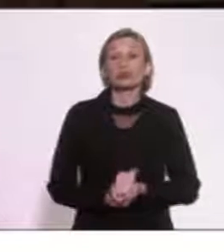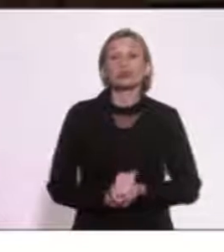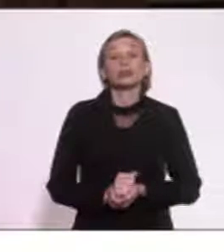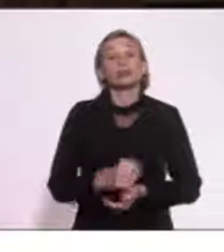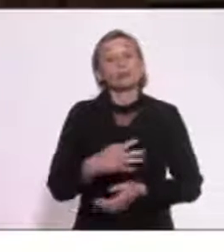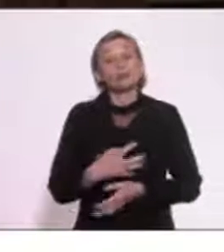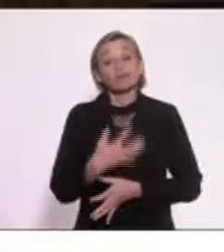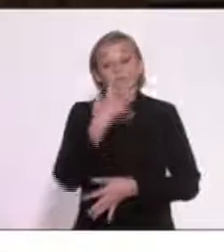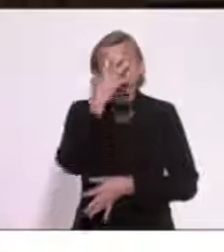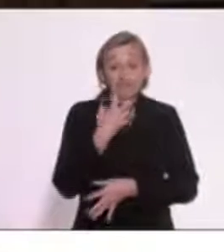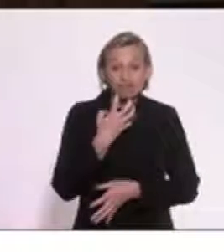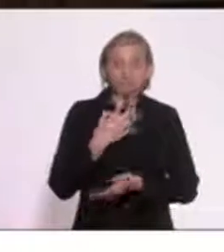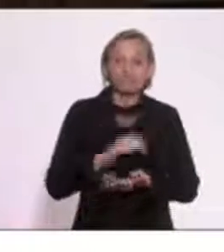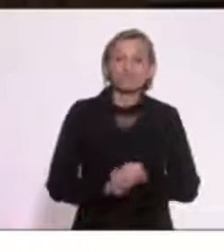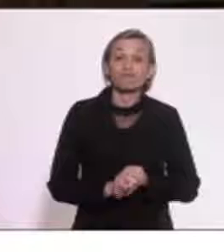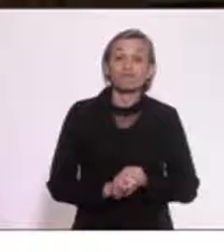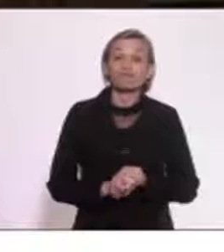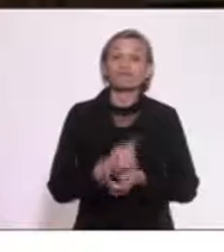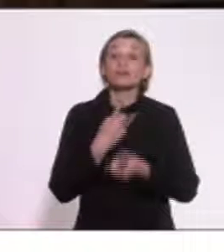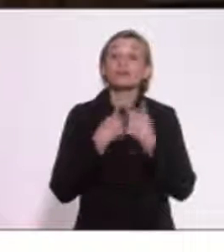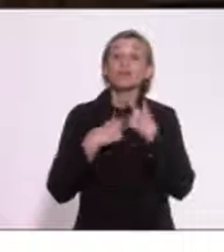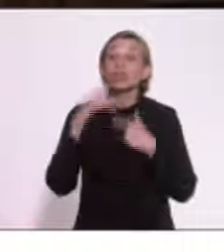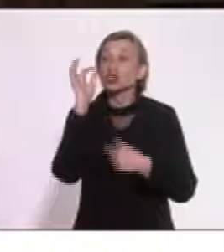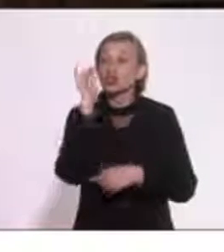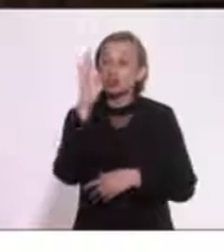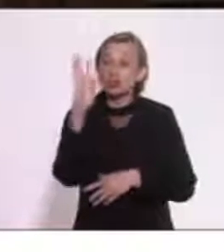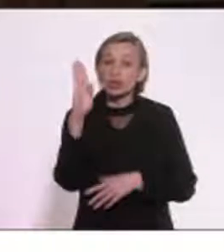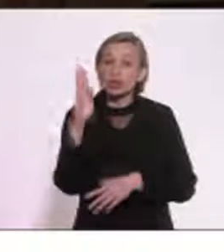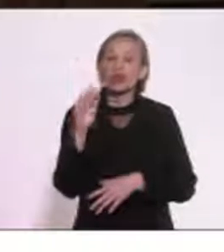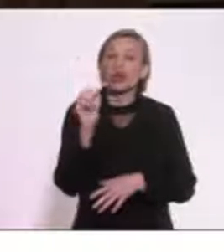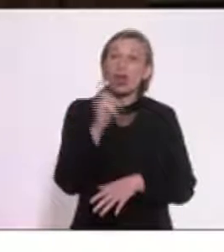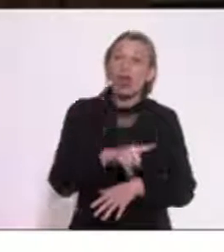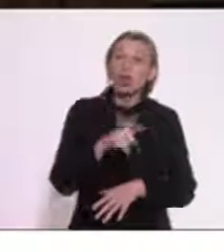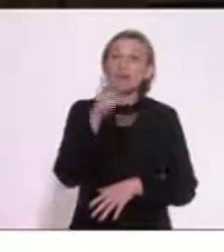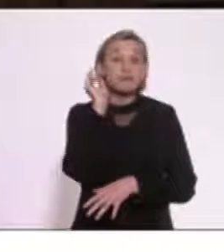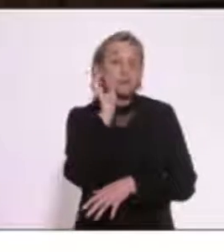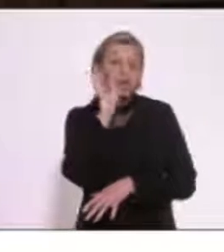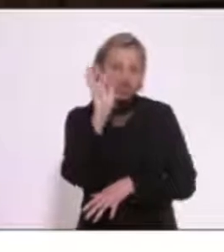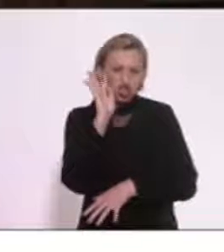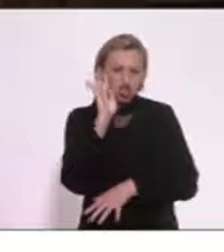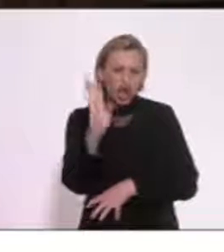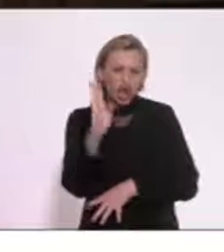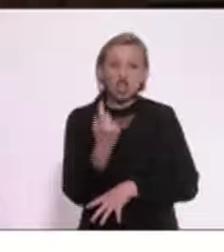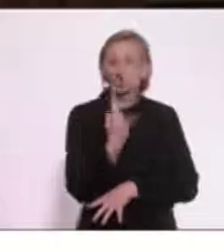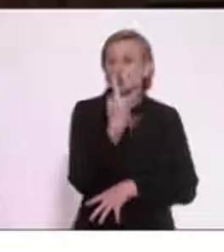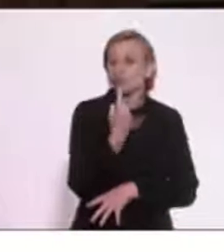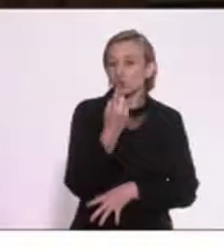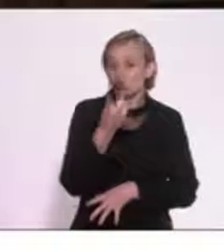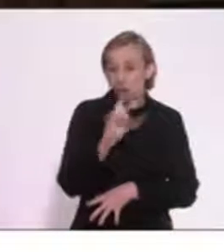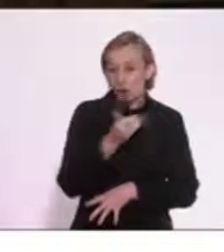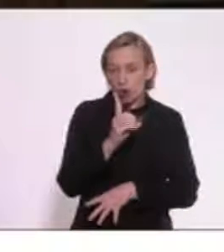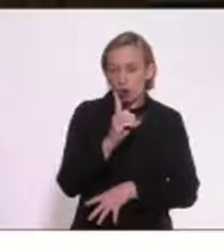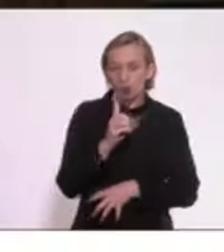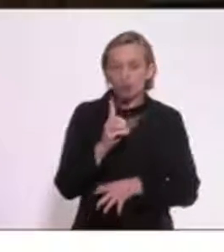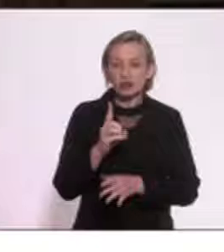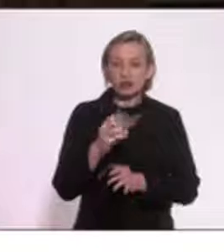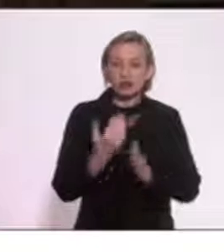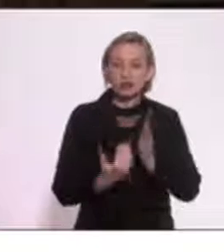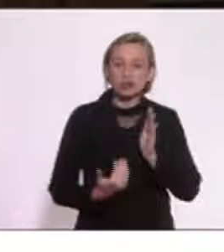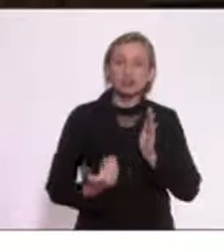quanto essa perspectiva esperançosa é imaginar que $1 vai alcançar